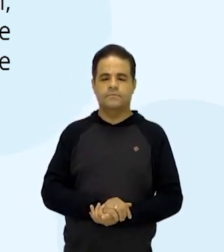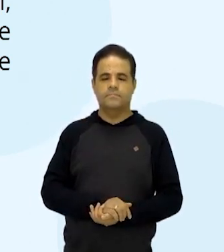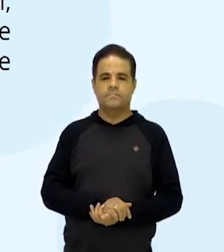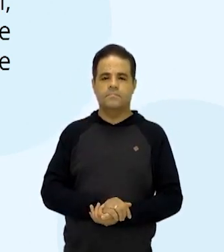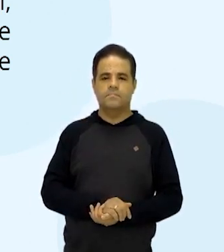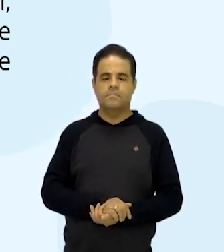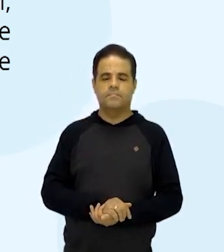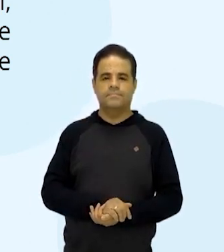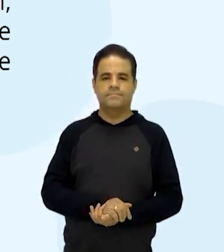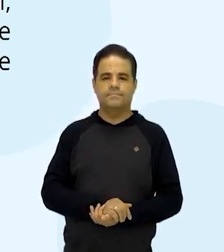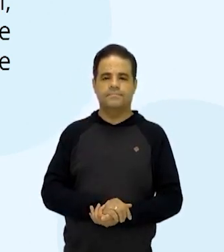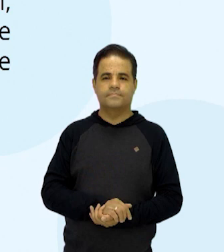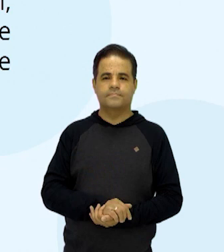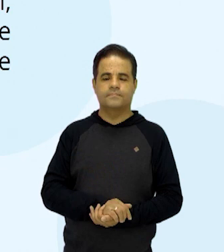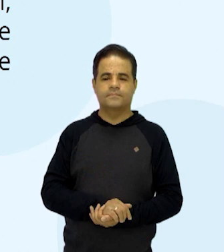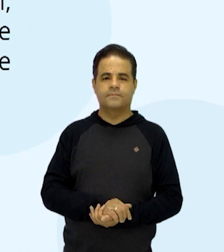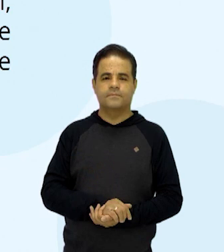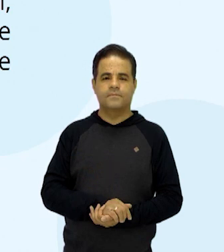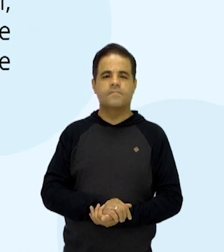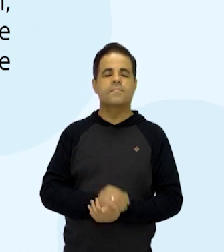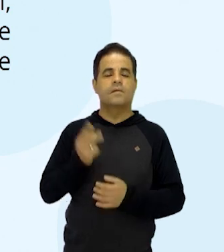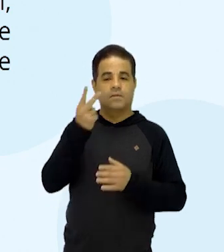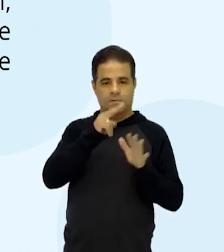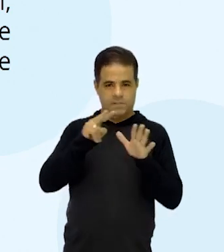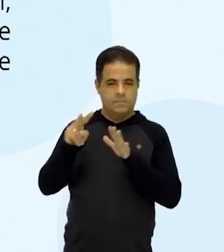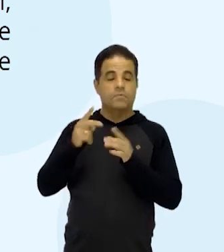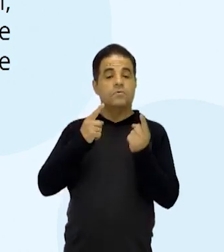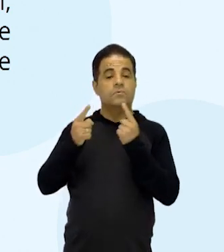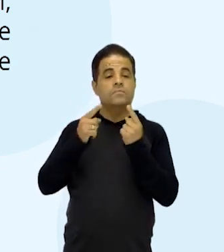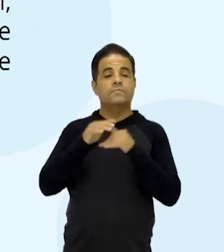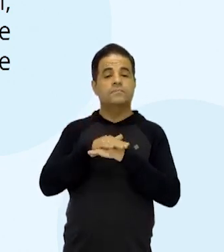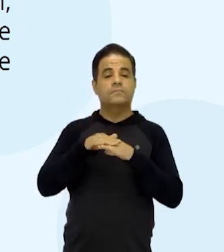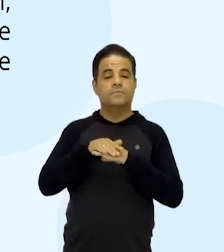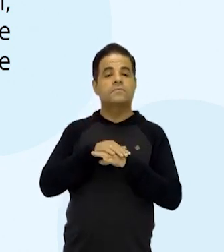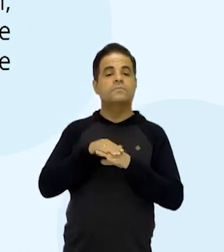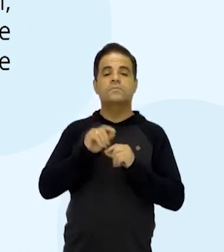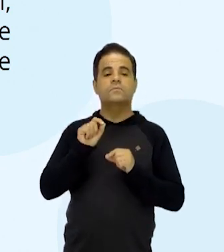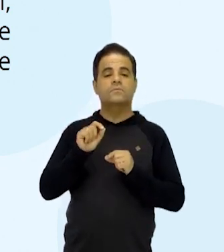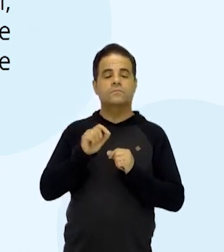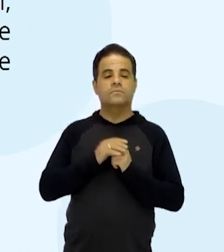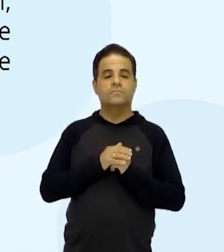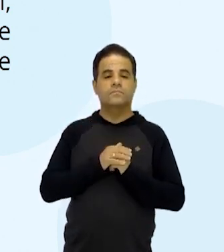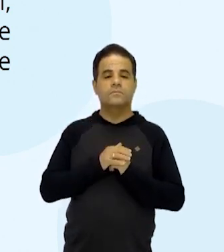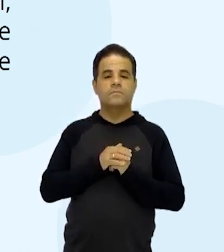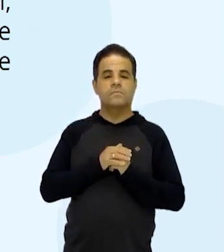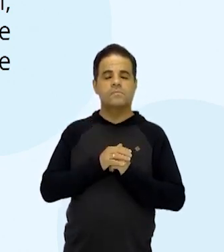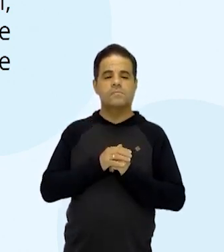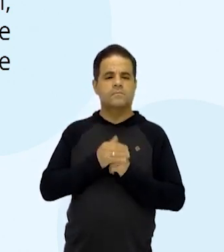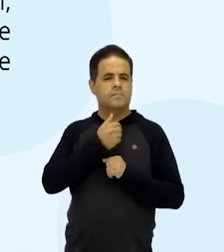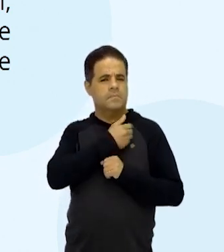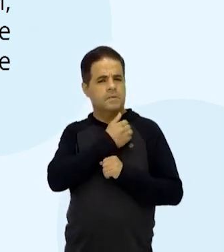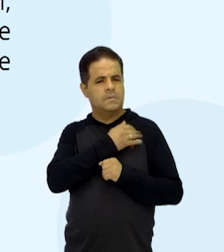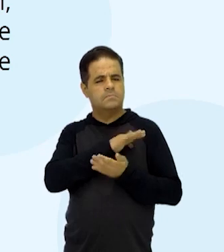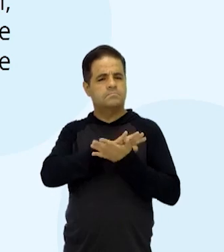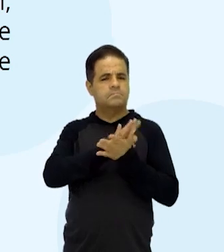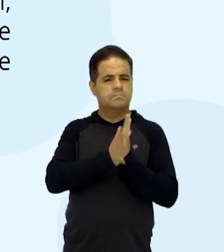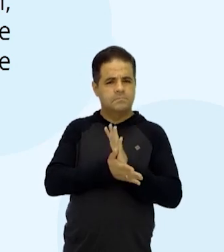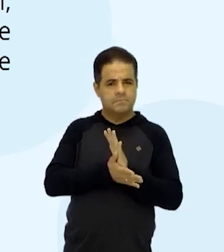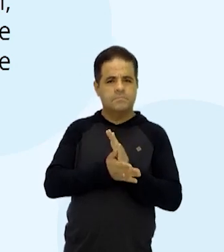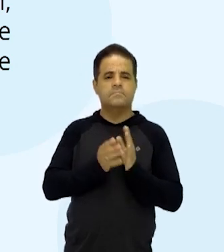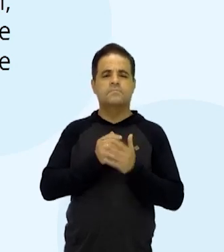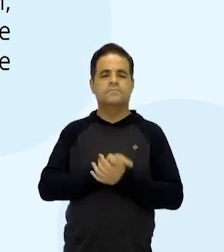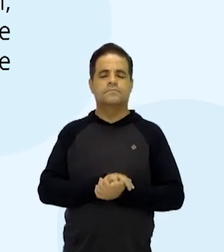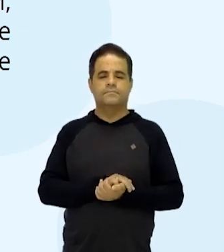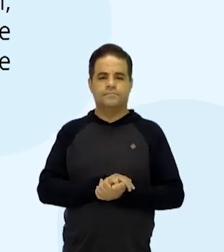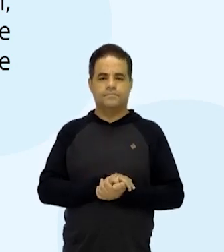stereotype. Então, nessas últimas semanas aí, a gente tem falado de stereotype, prejudice, preconceito, and different